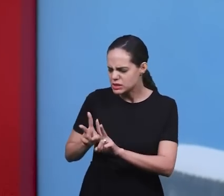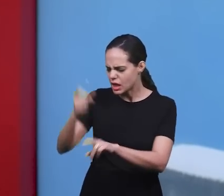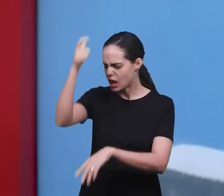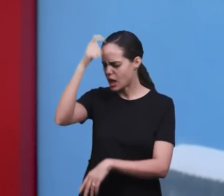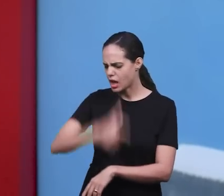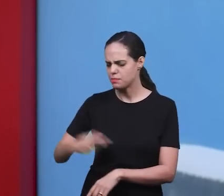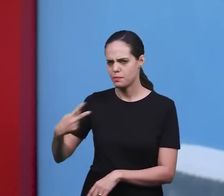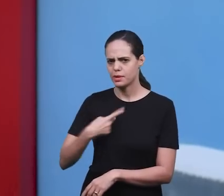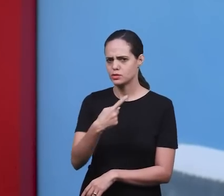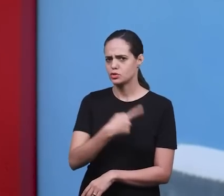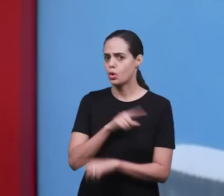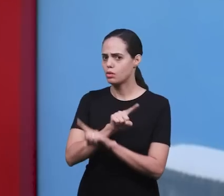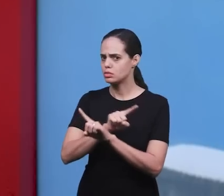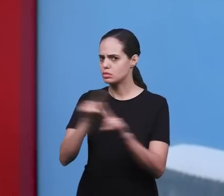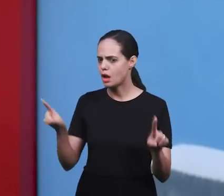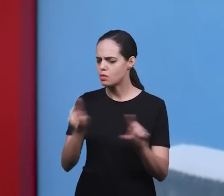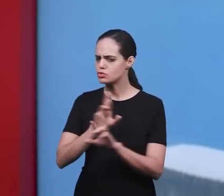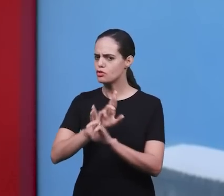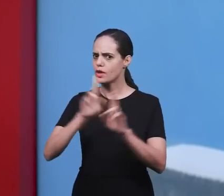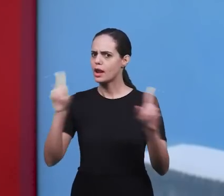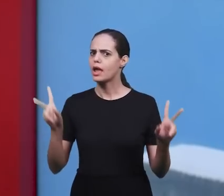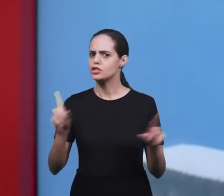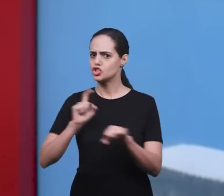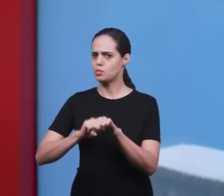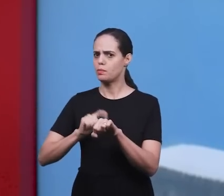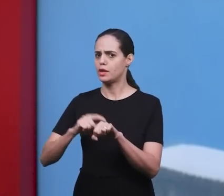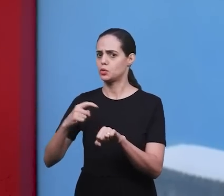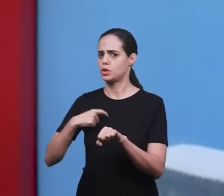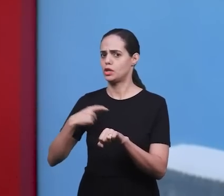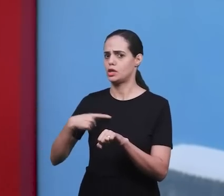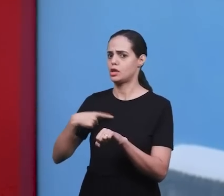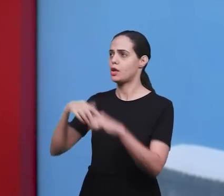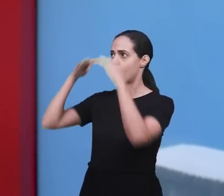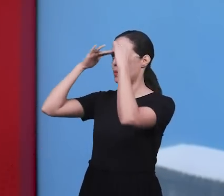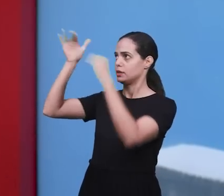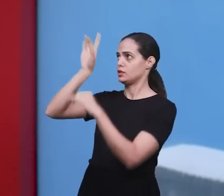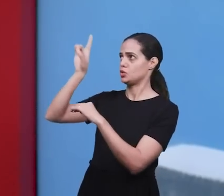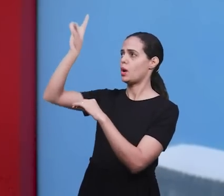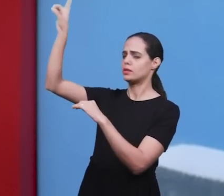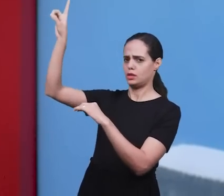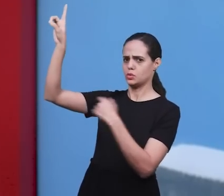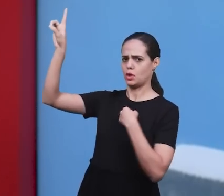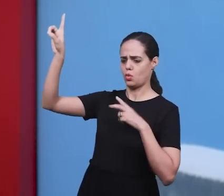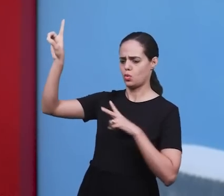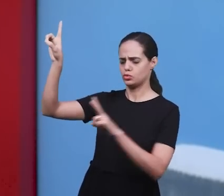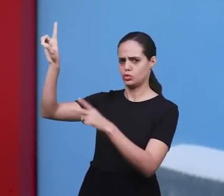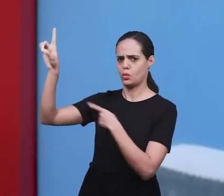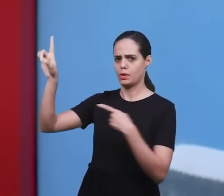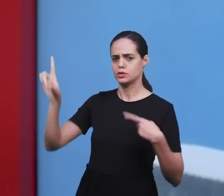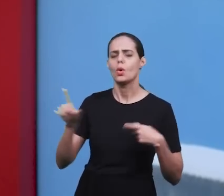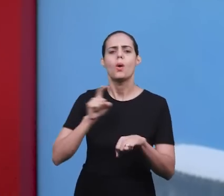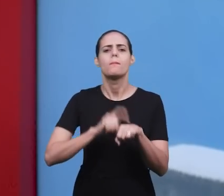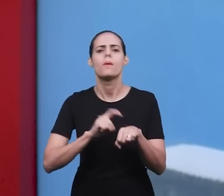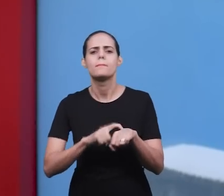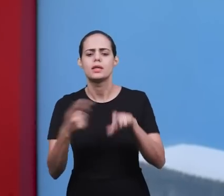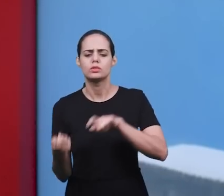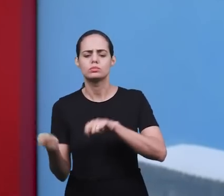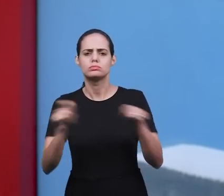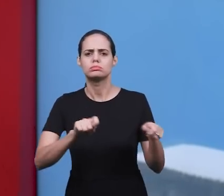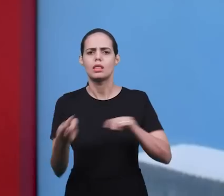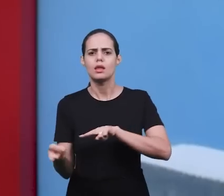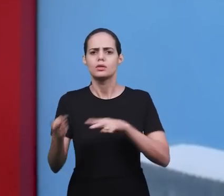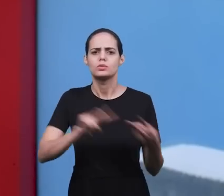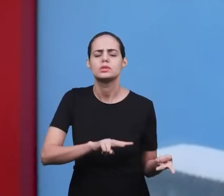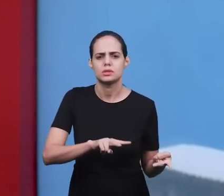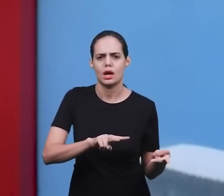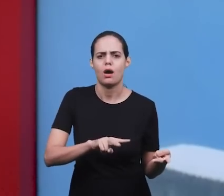nós estamos. Quando for traduzido para o inglês, vai ficar meio difícil, porque o verbo to be é o ser e estar, né?